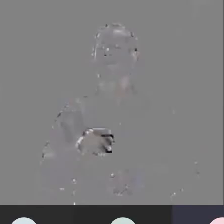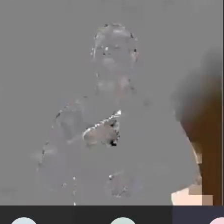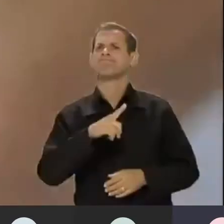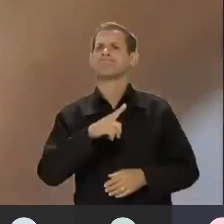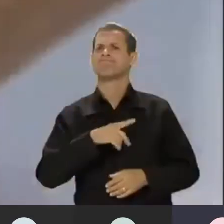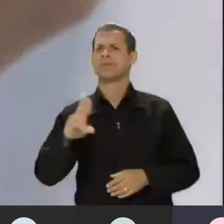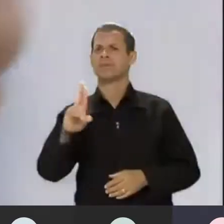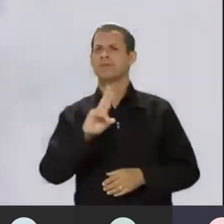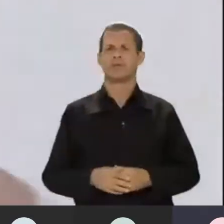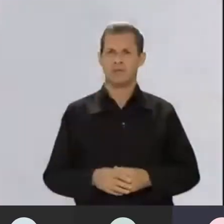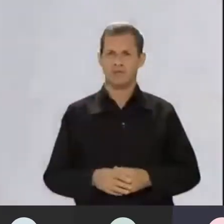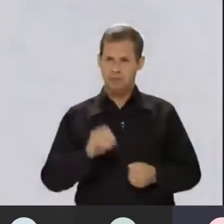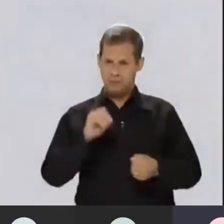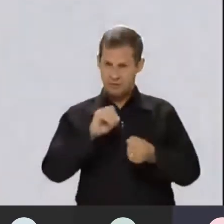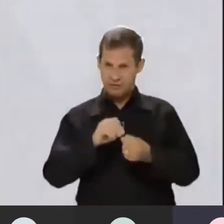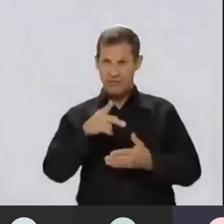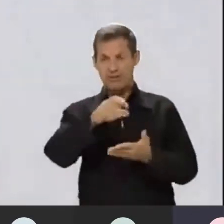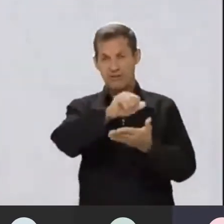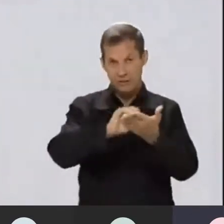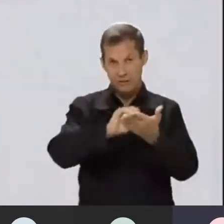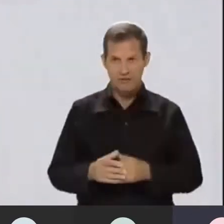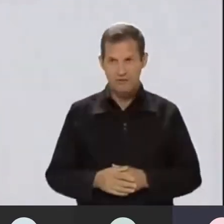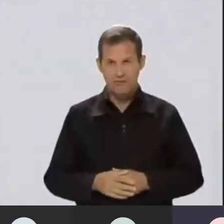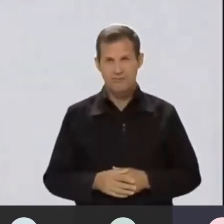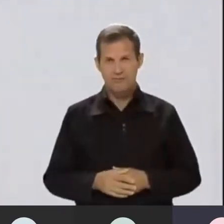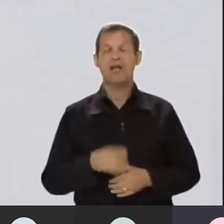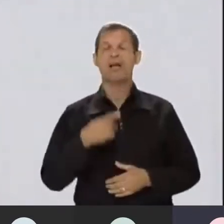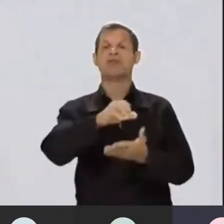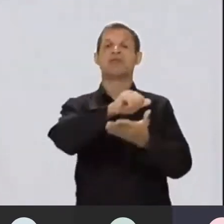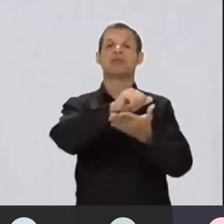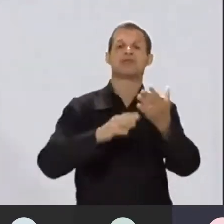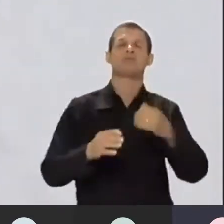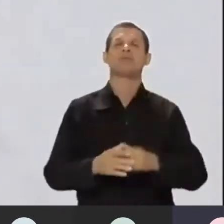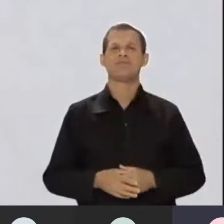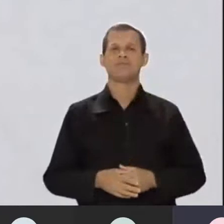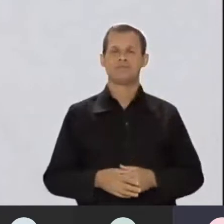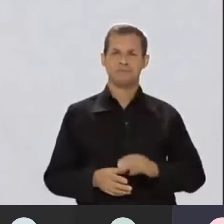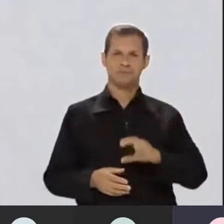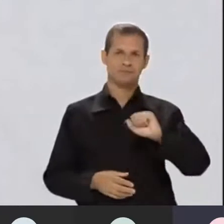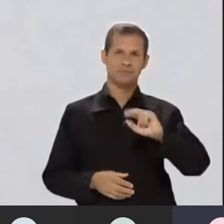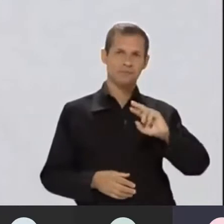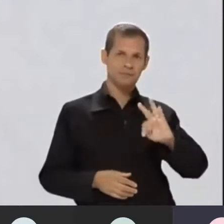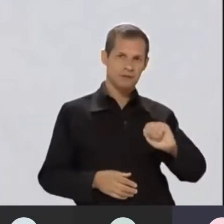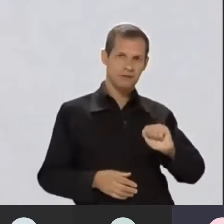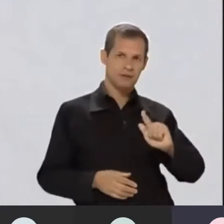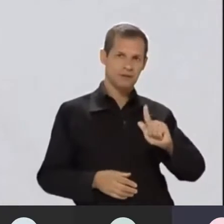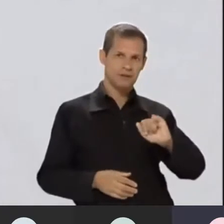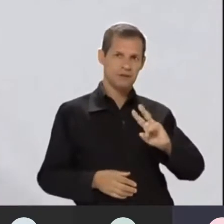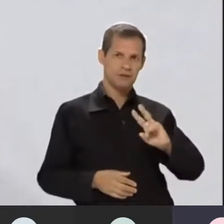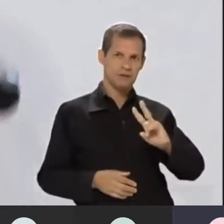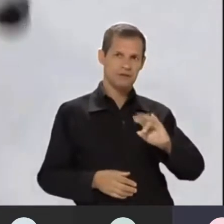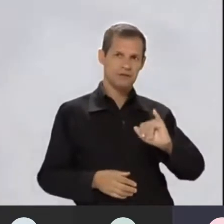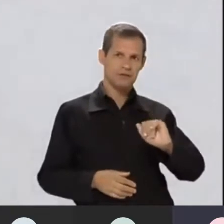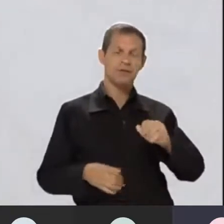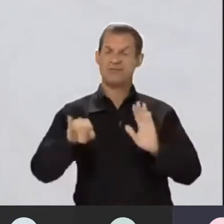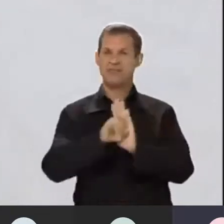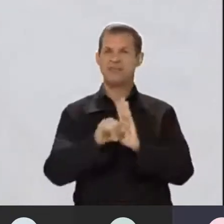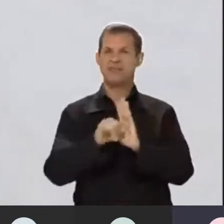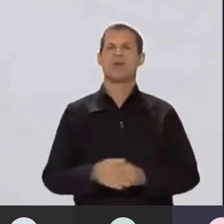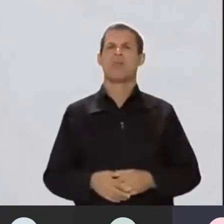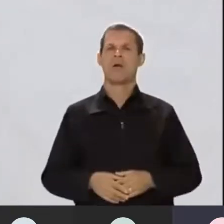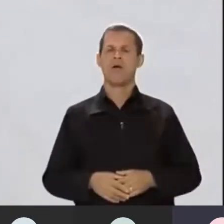você vai ter que utilizar para fazer o seu exercício, tá? Então, seu exercício da carta de Givone, você vai precisar